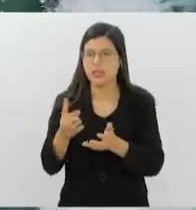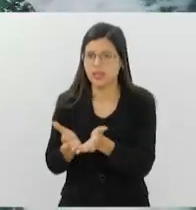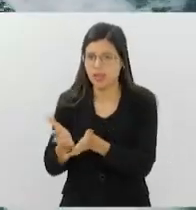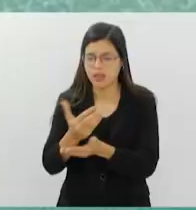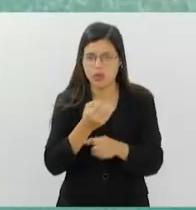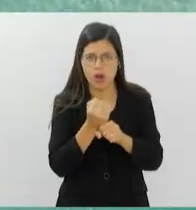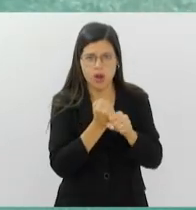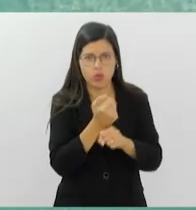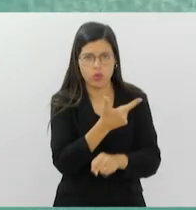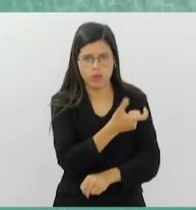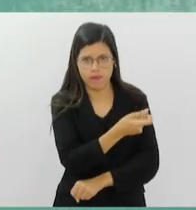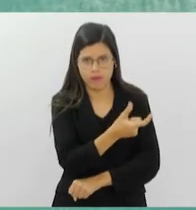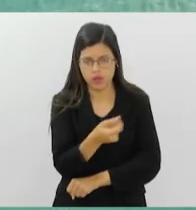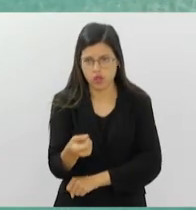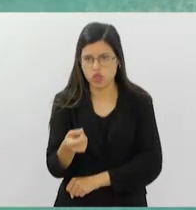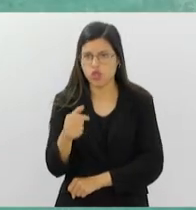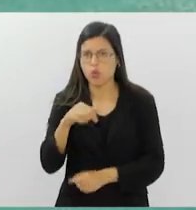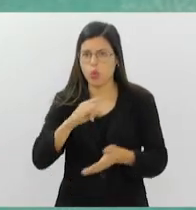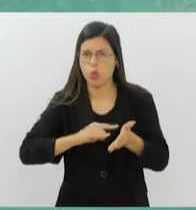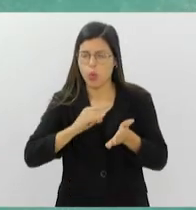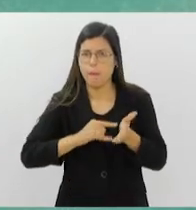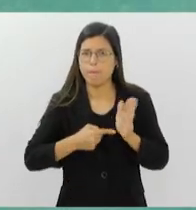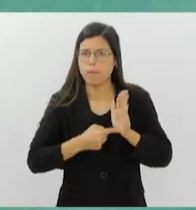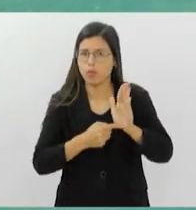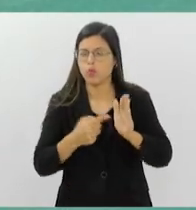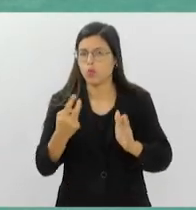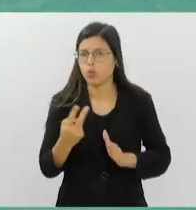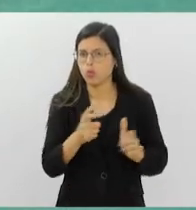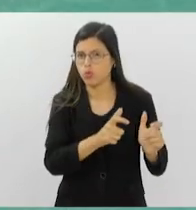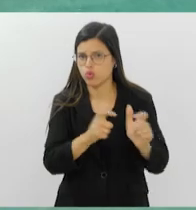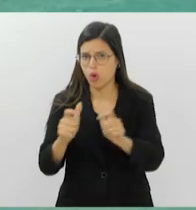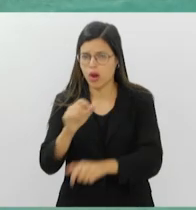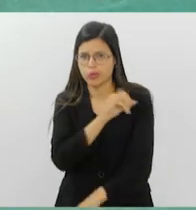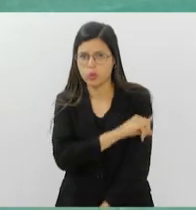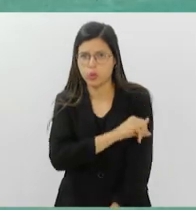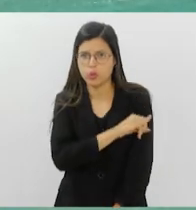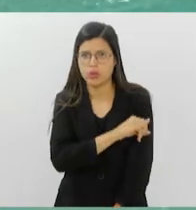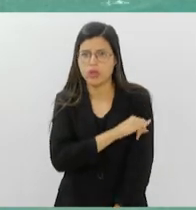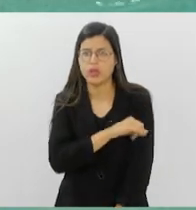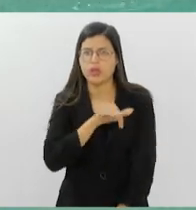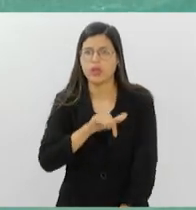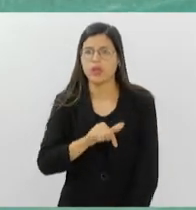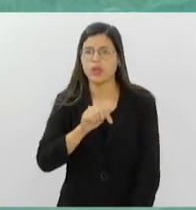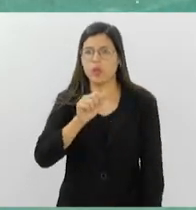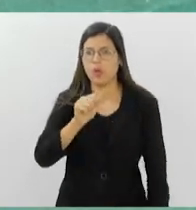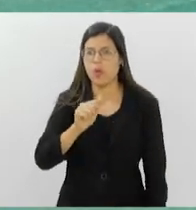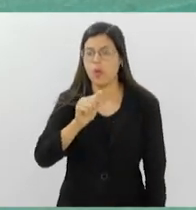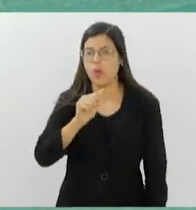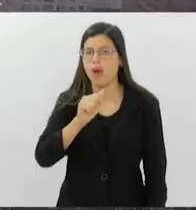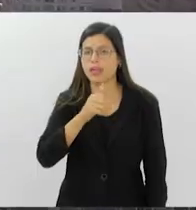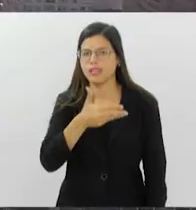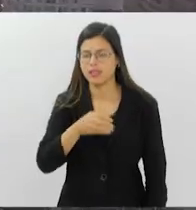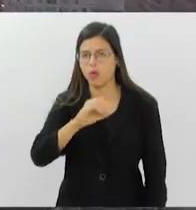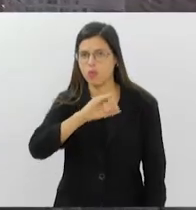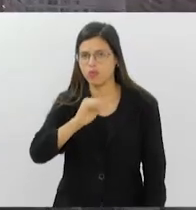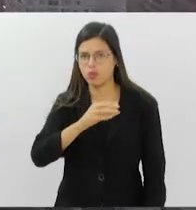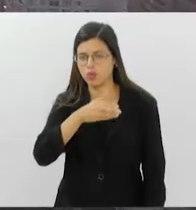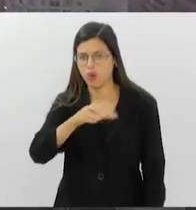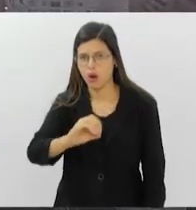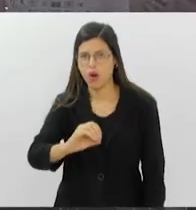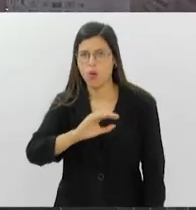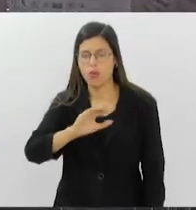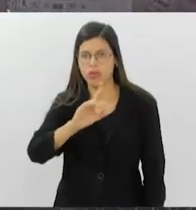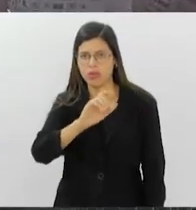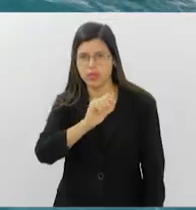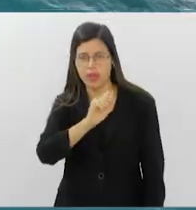2020 o documento cita duas localidades no Rio de Janeiro o distrito de Atafona em São João da Barra e a cidade do